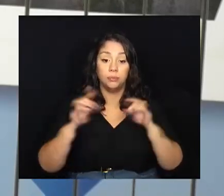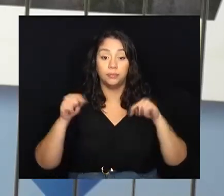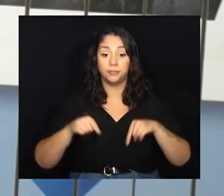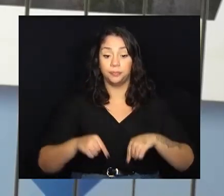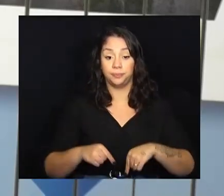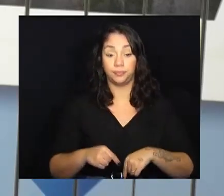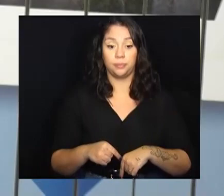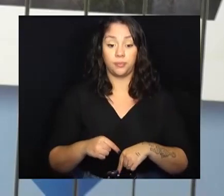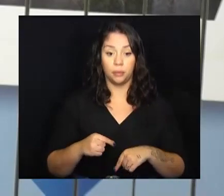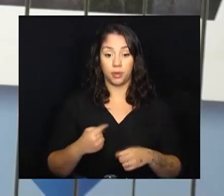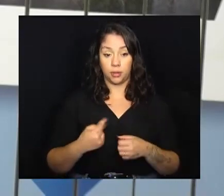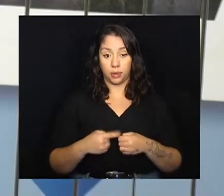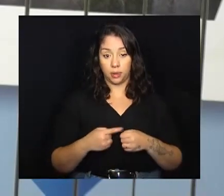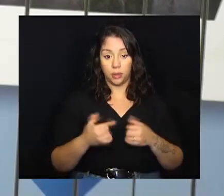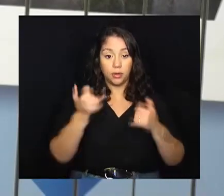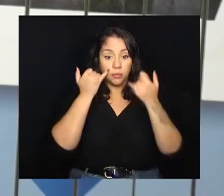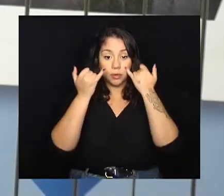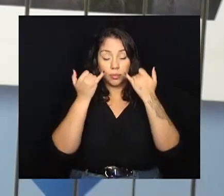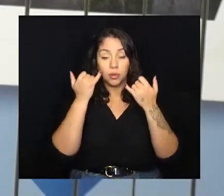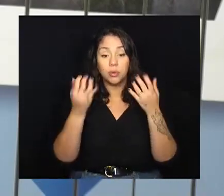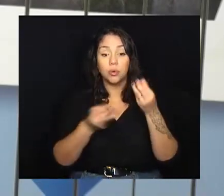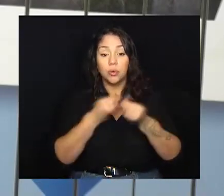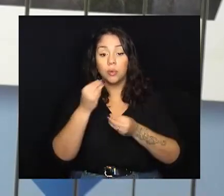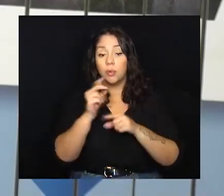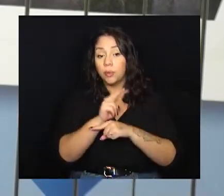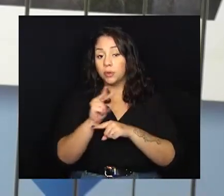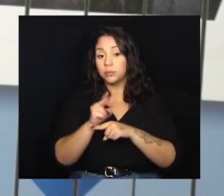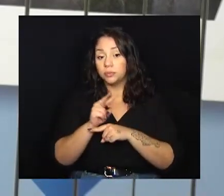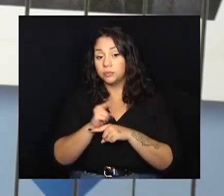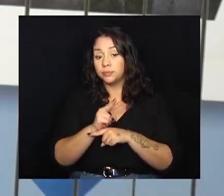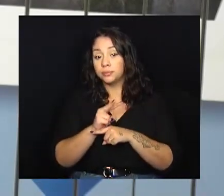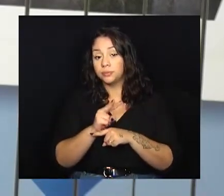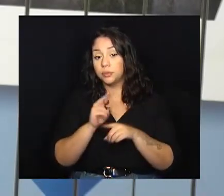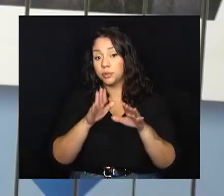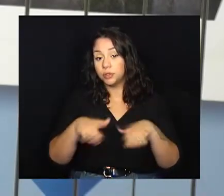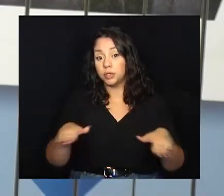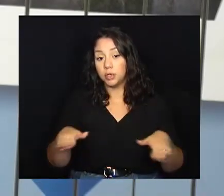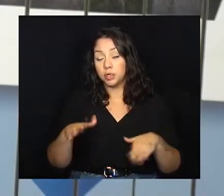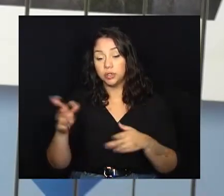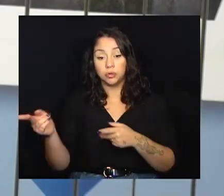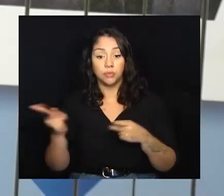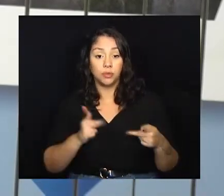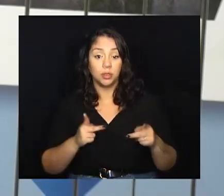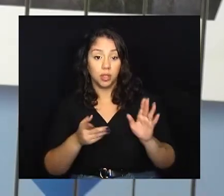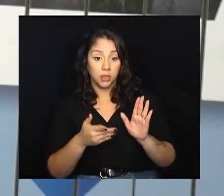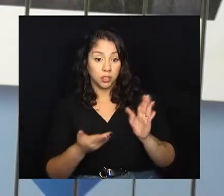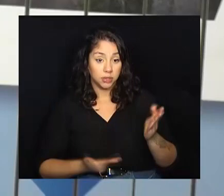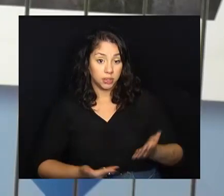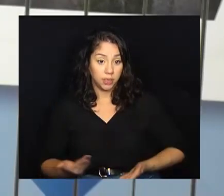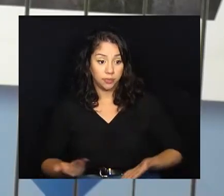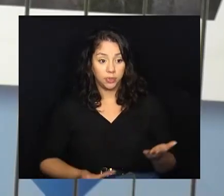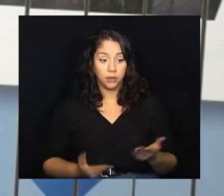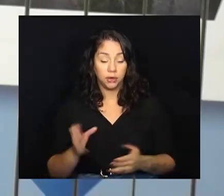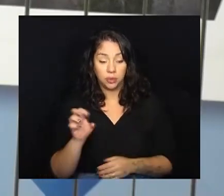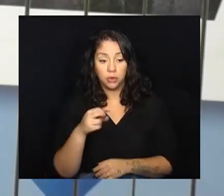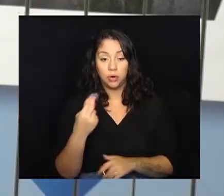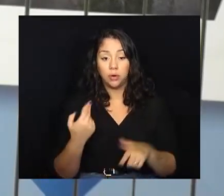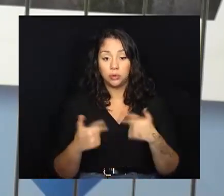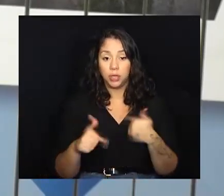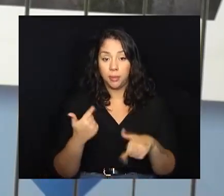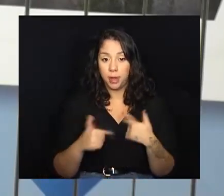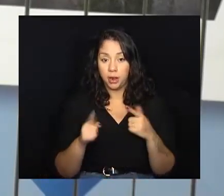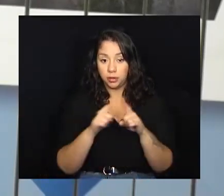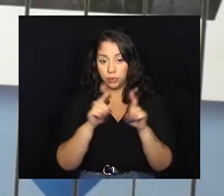informar as medidas para a proteção da saúde dos clientes convidados prestadores e colaboradores que